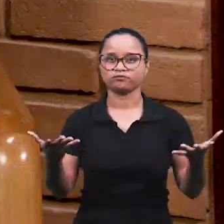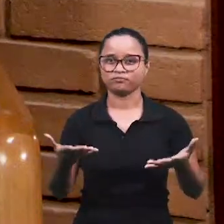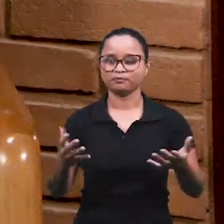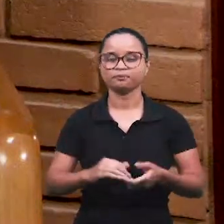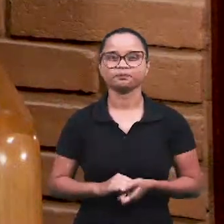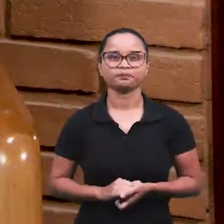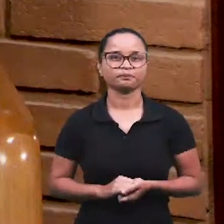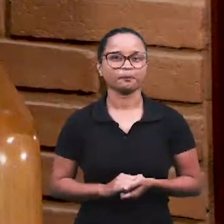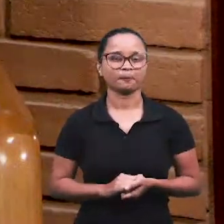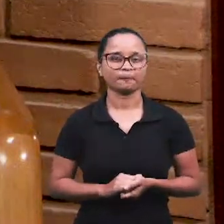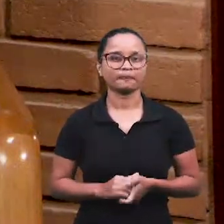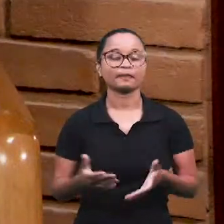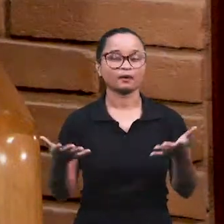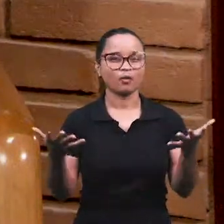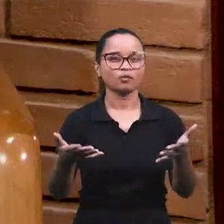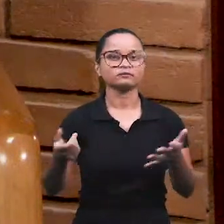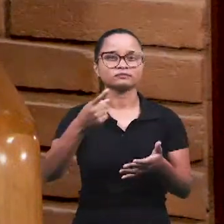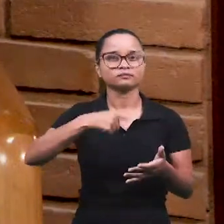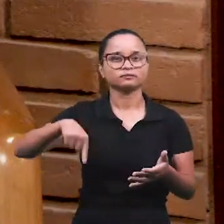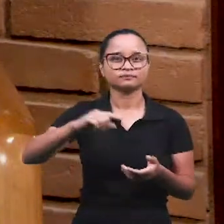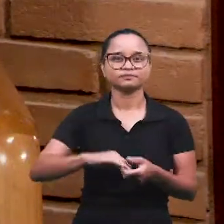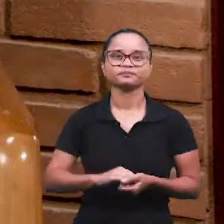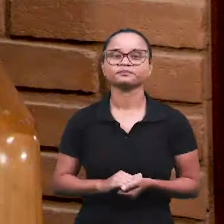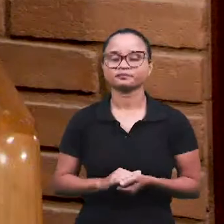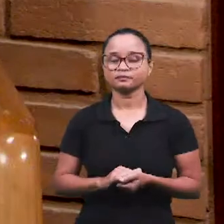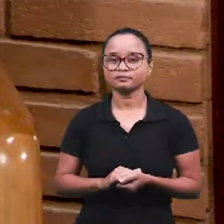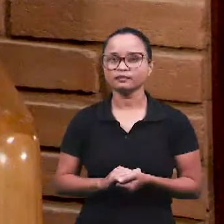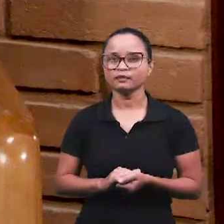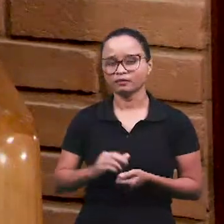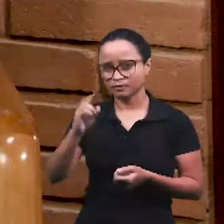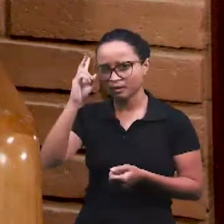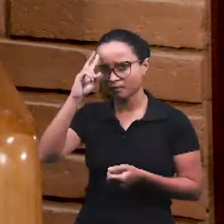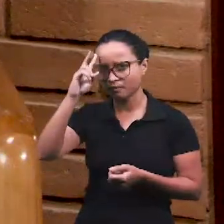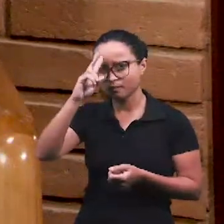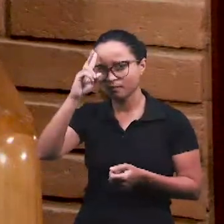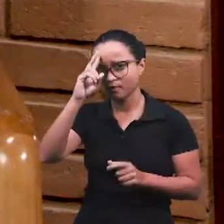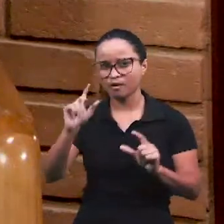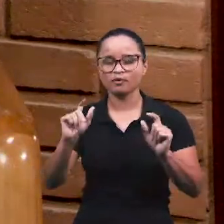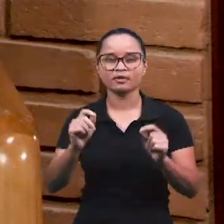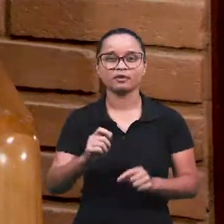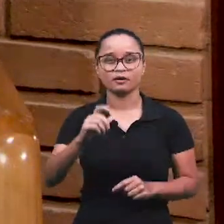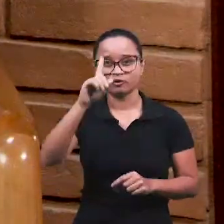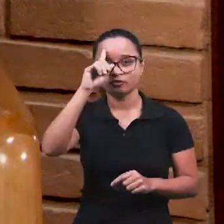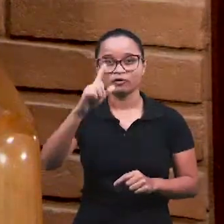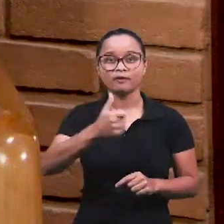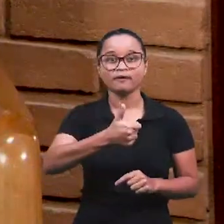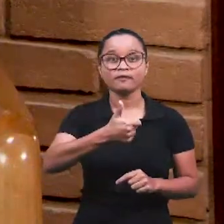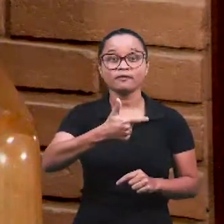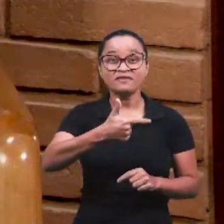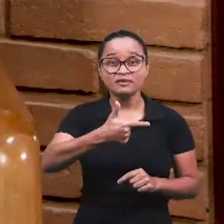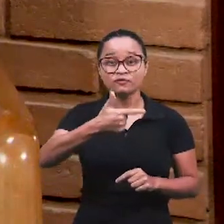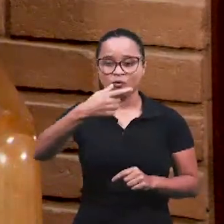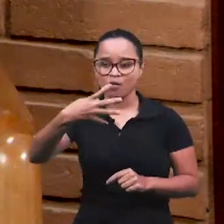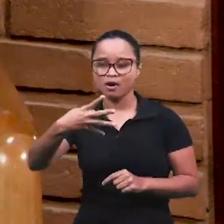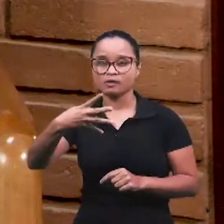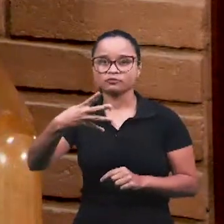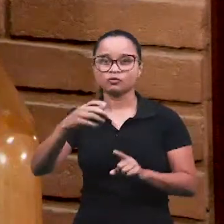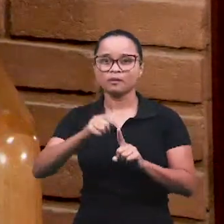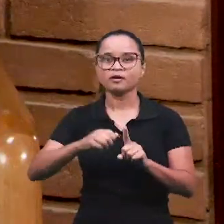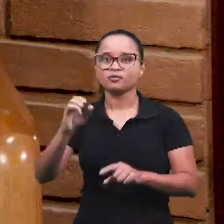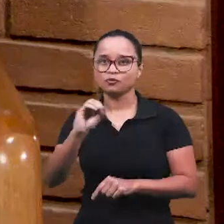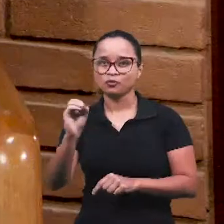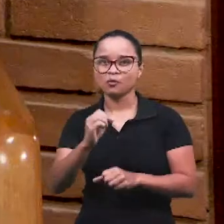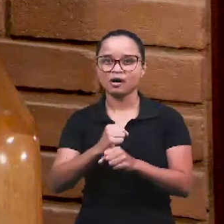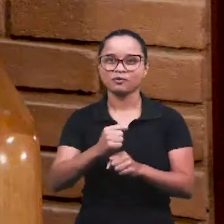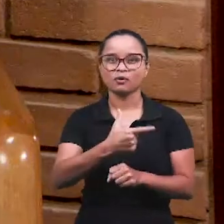de hoje. E hoje nós temos a lembrança de que, dia 24 de outubro de